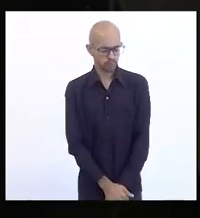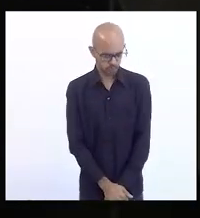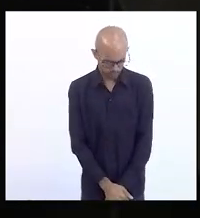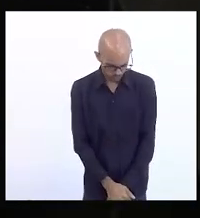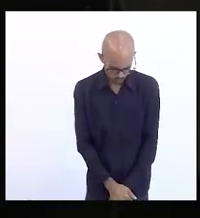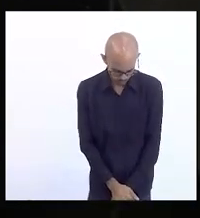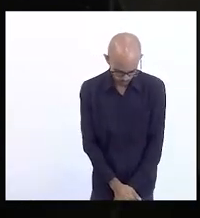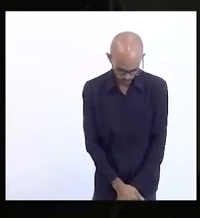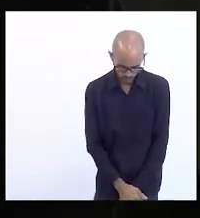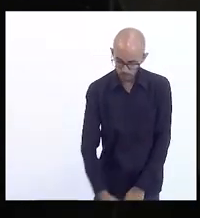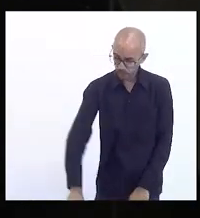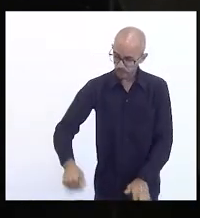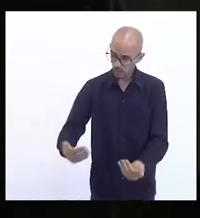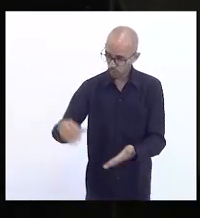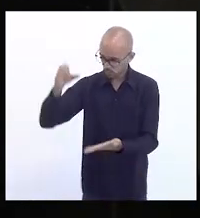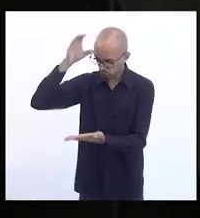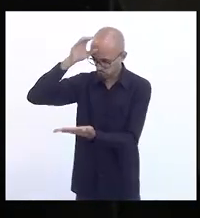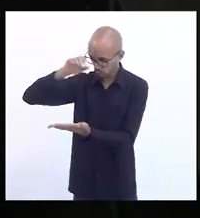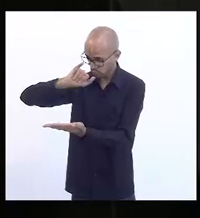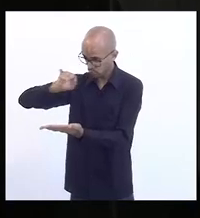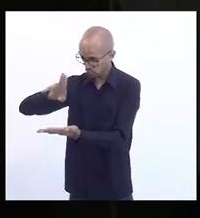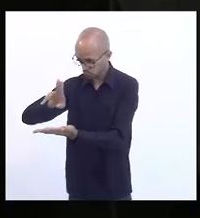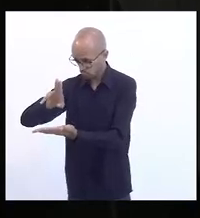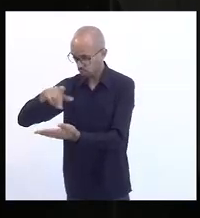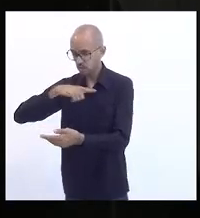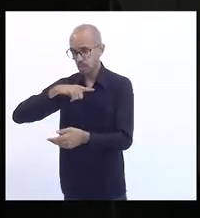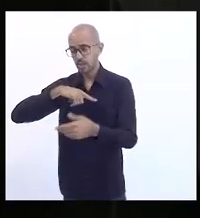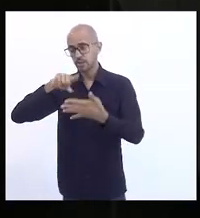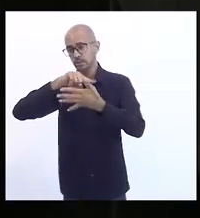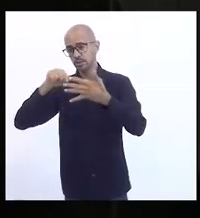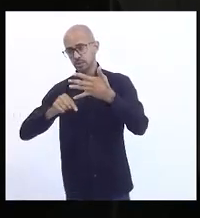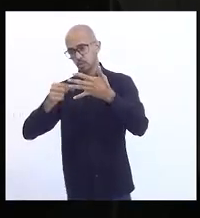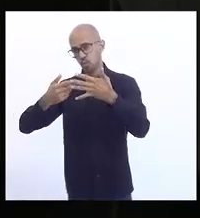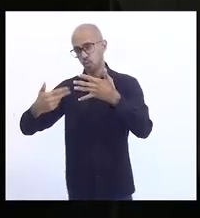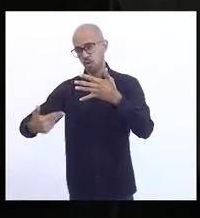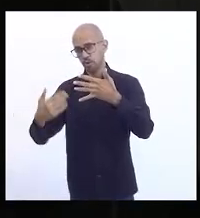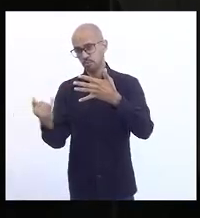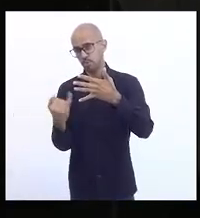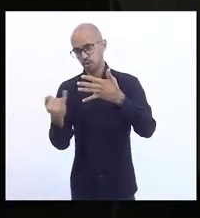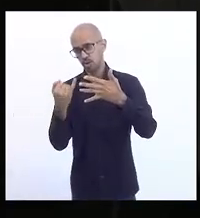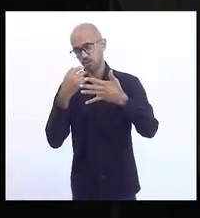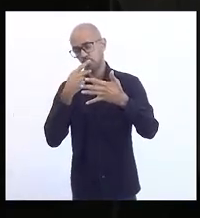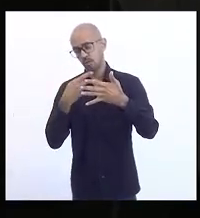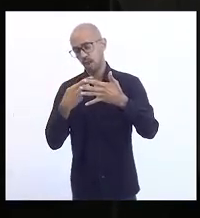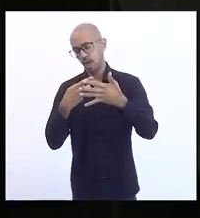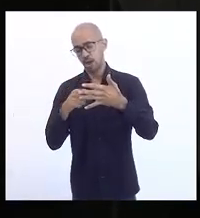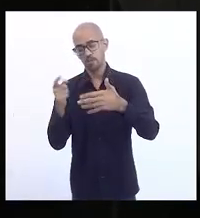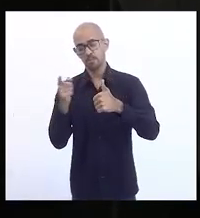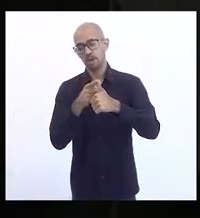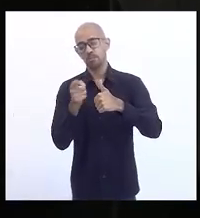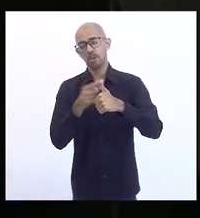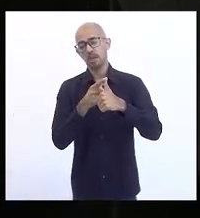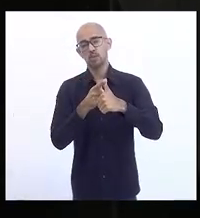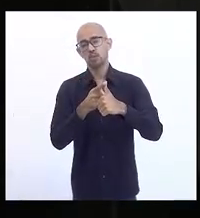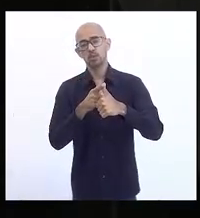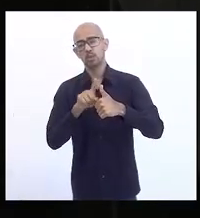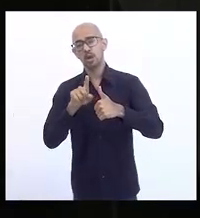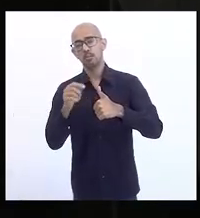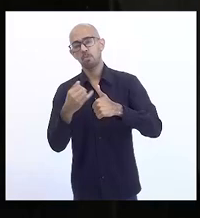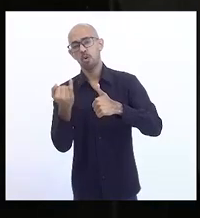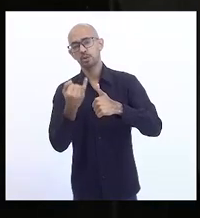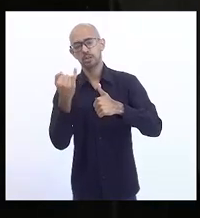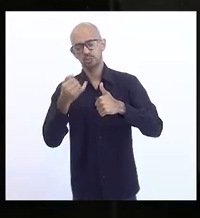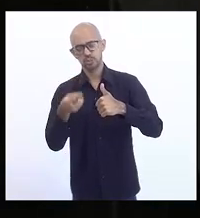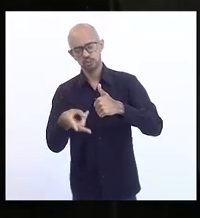tem 5 breves pontos que eu quero aqui mencionar. Primeiro, é muito importante que a gente tenha um outro